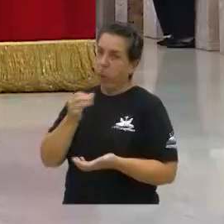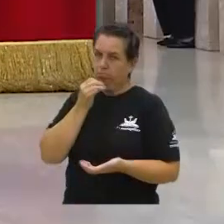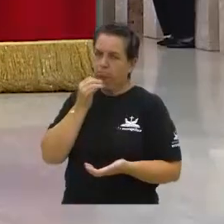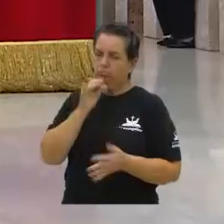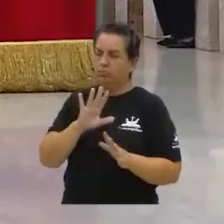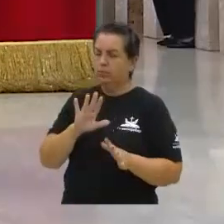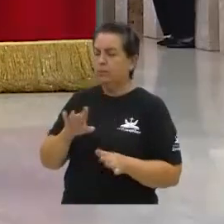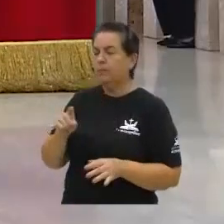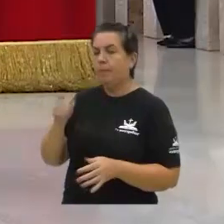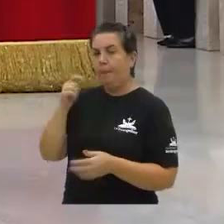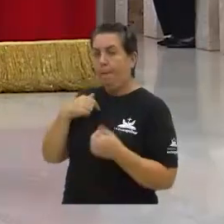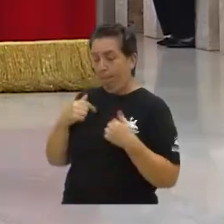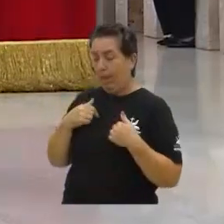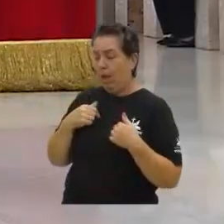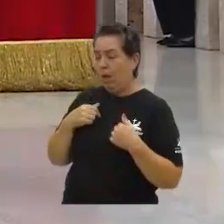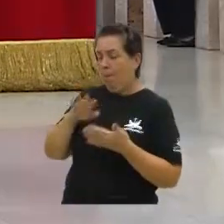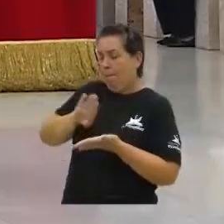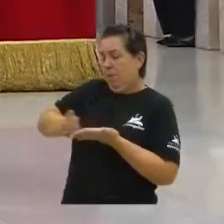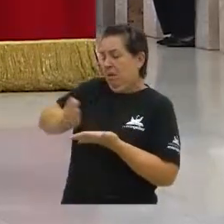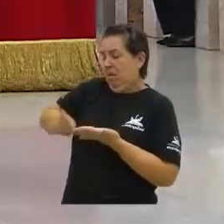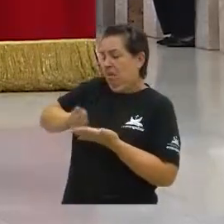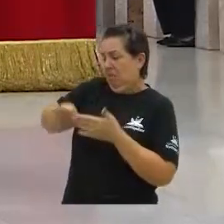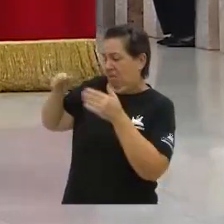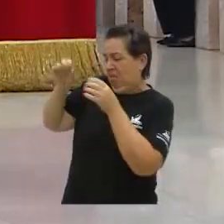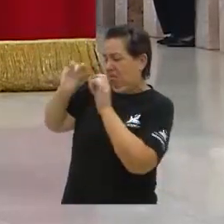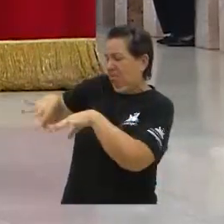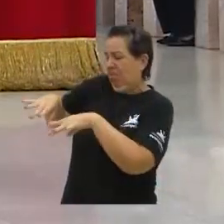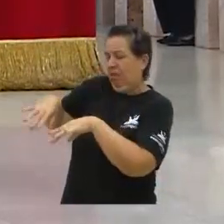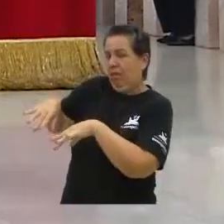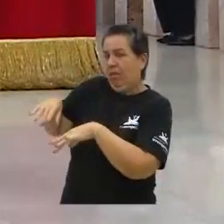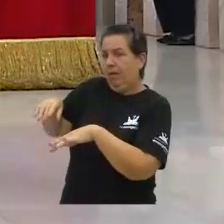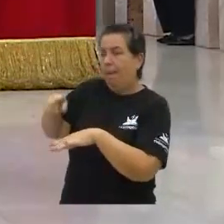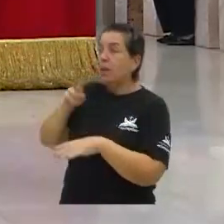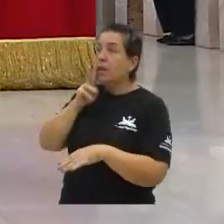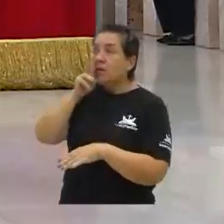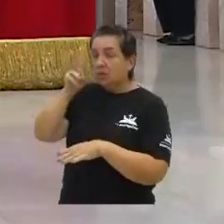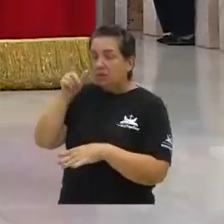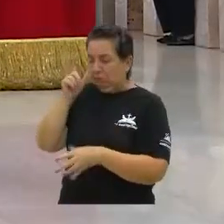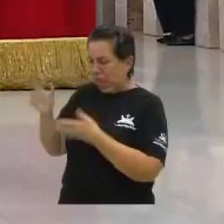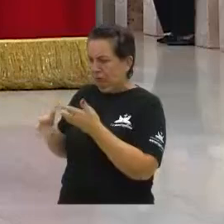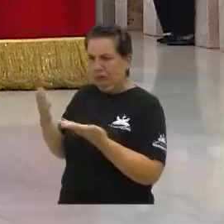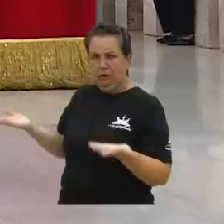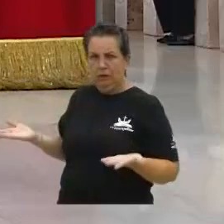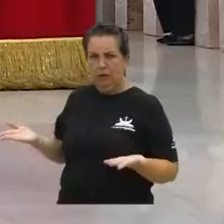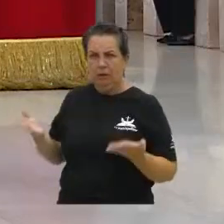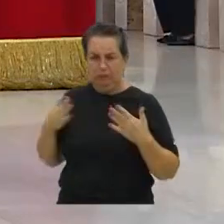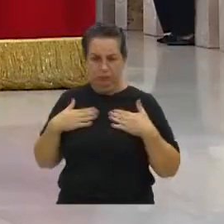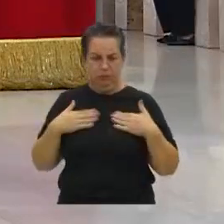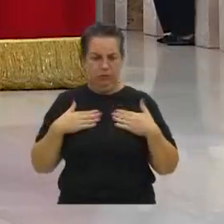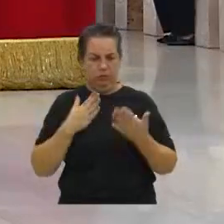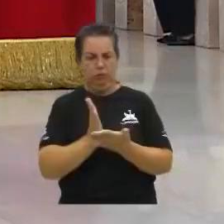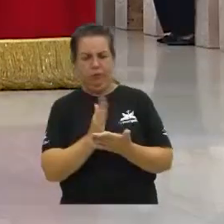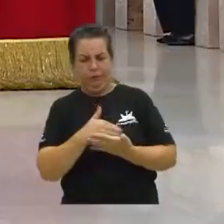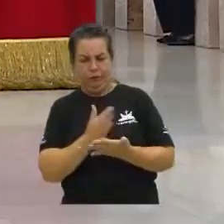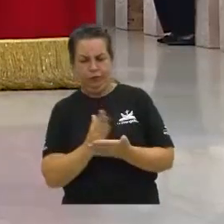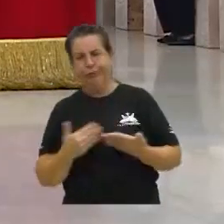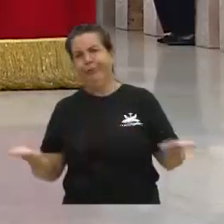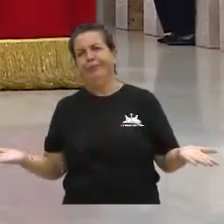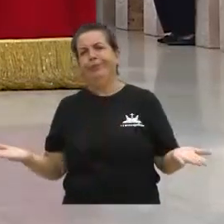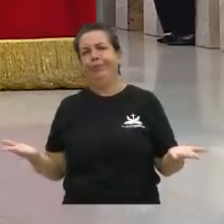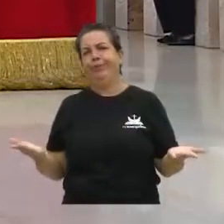se Satanás, se eu estou expulsando pela força de Satanás, então Satanás está dividido, e